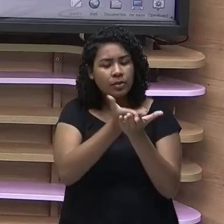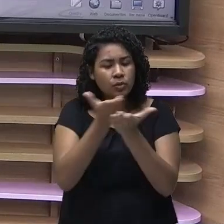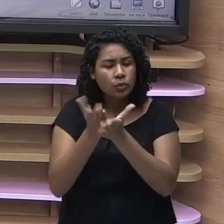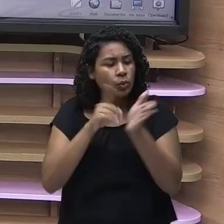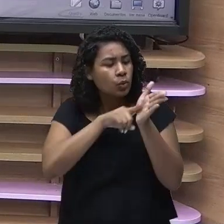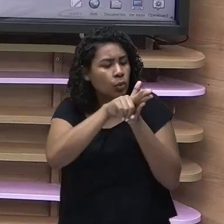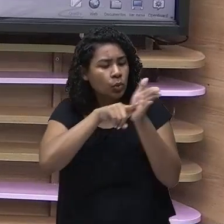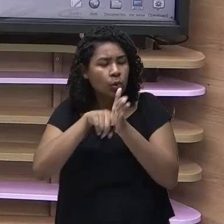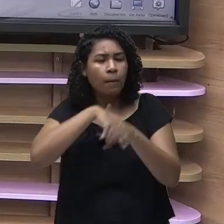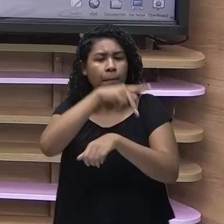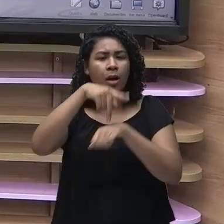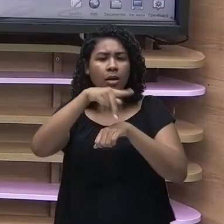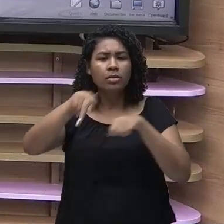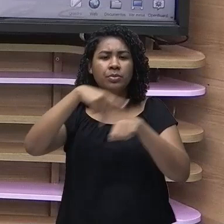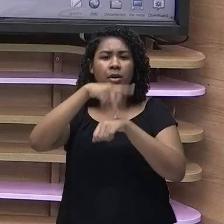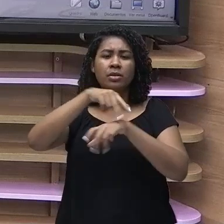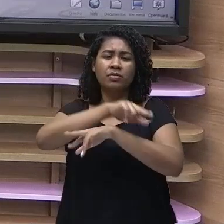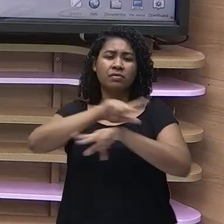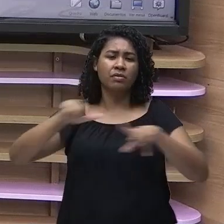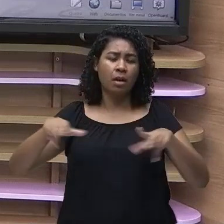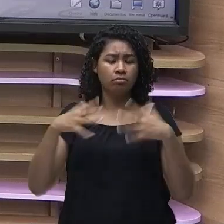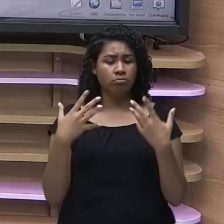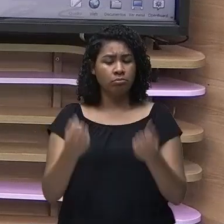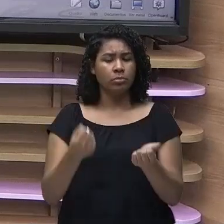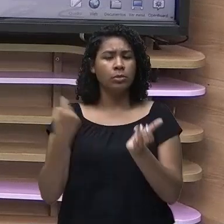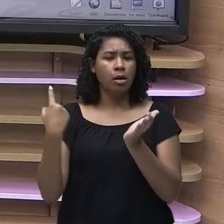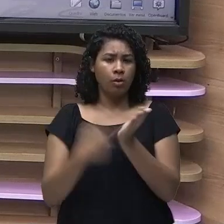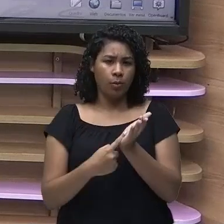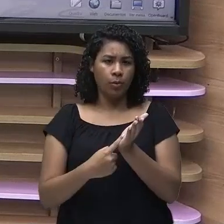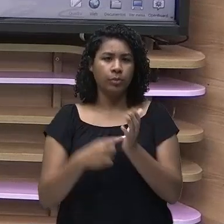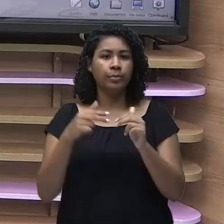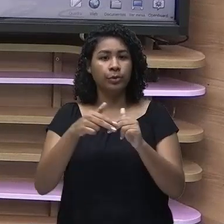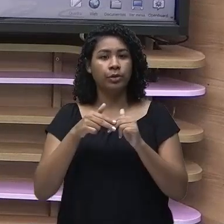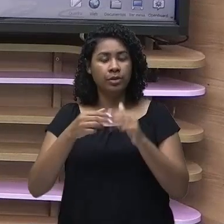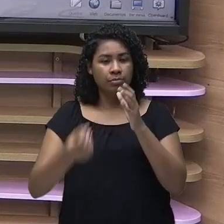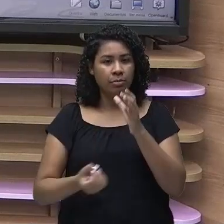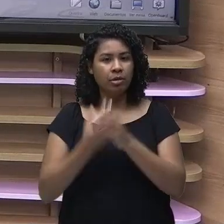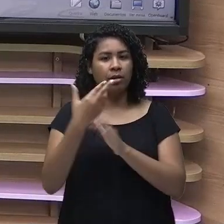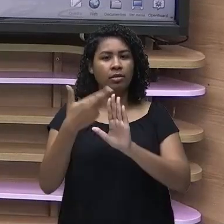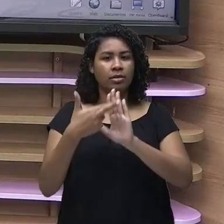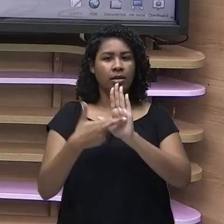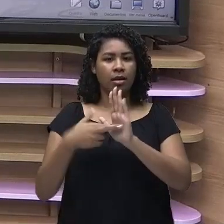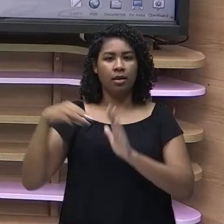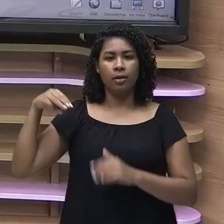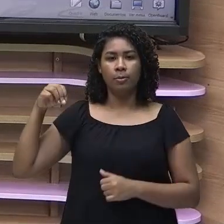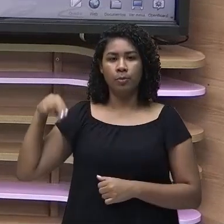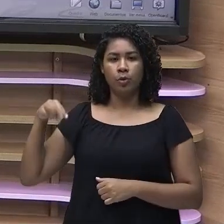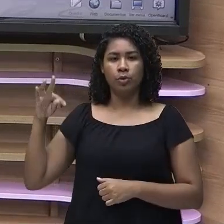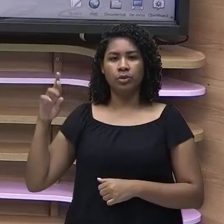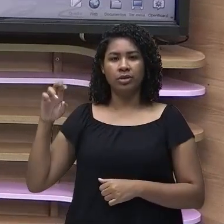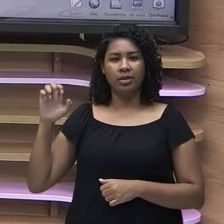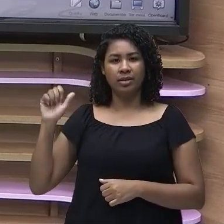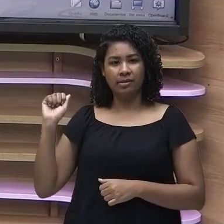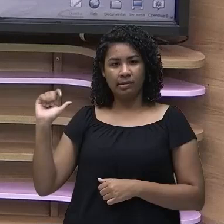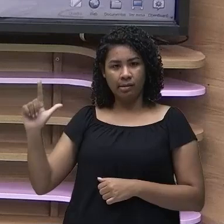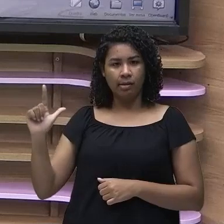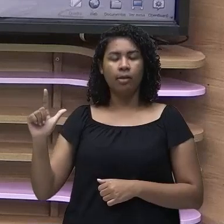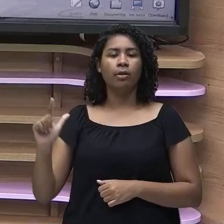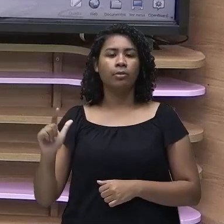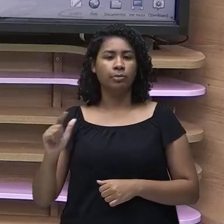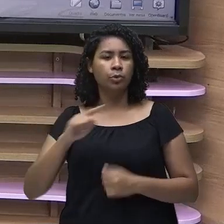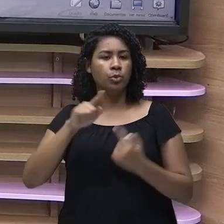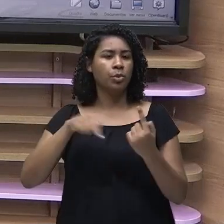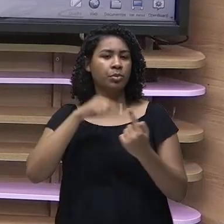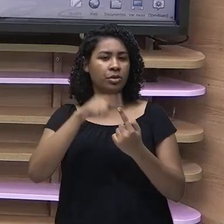vários países fazem parte, né? E aí foi criado o protocolo de Montreal para avisar, né, a recuperação